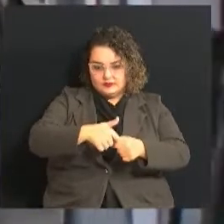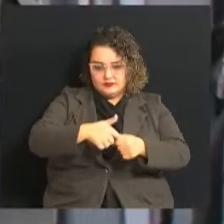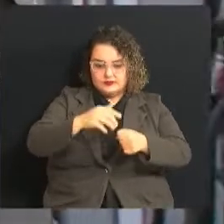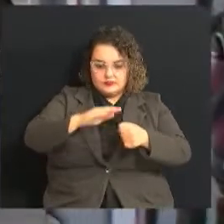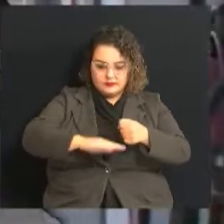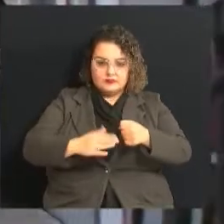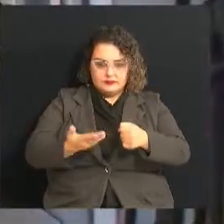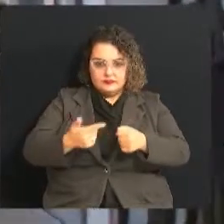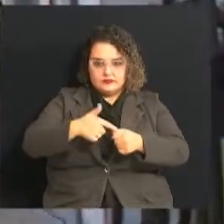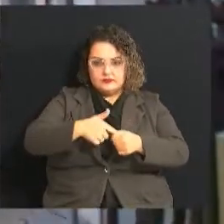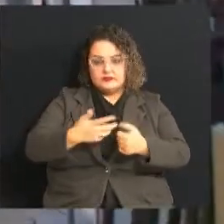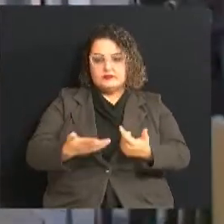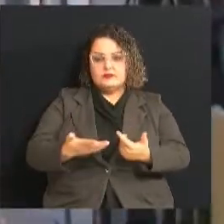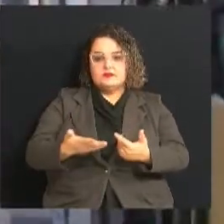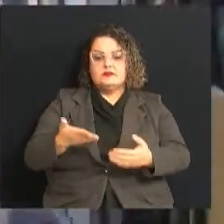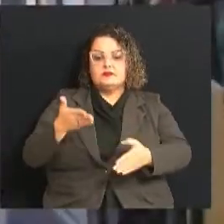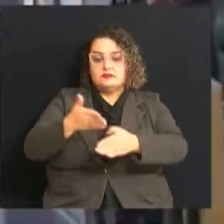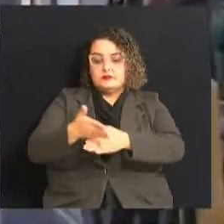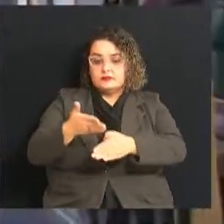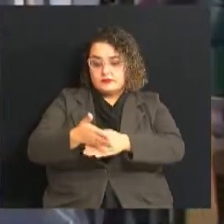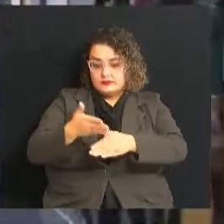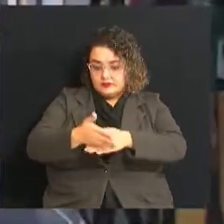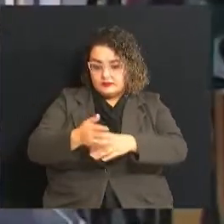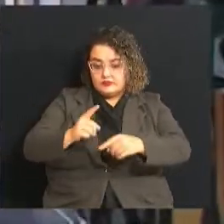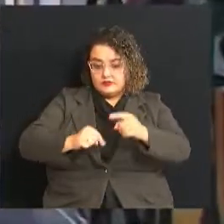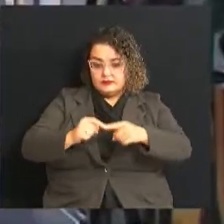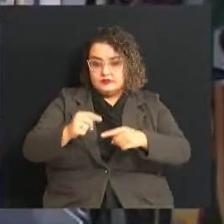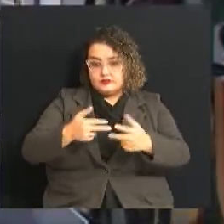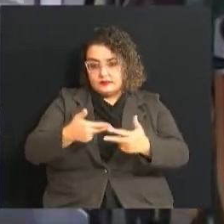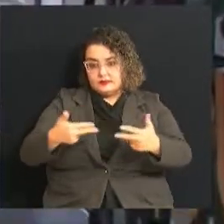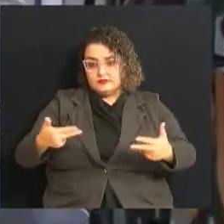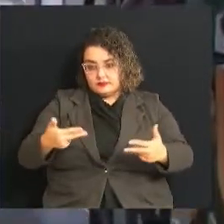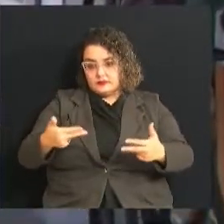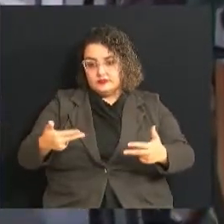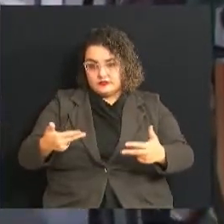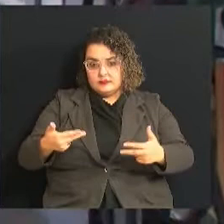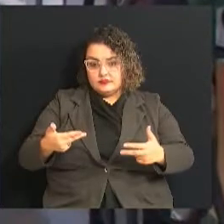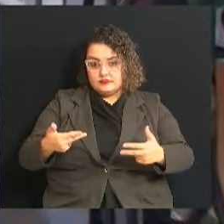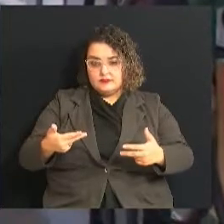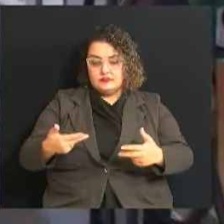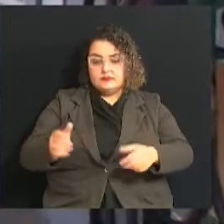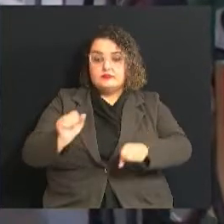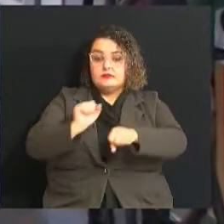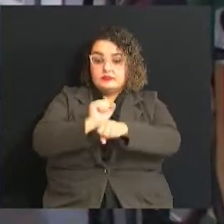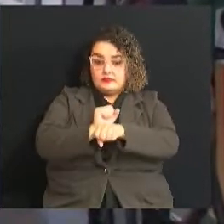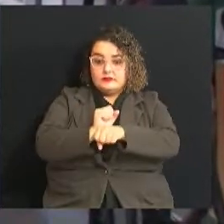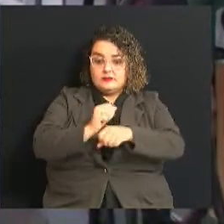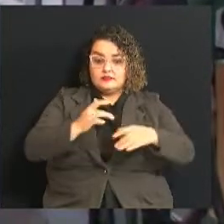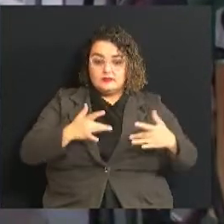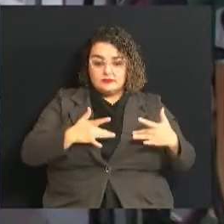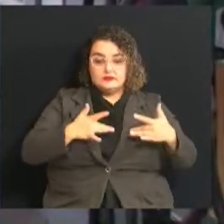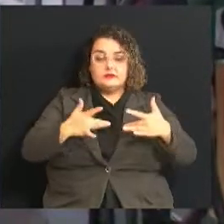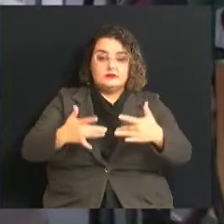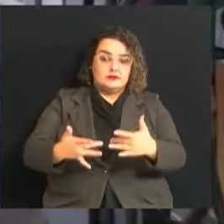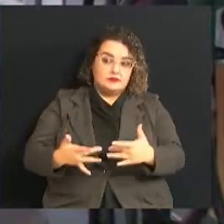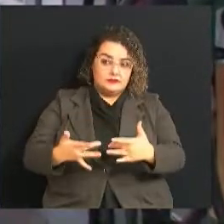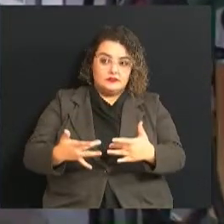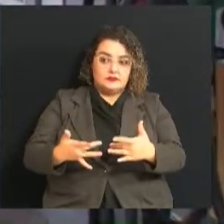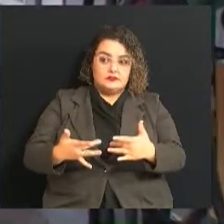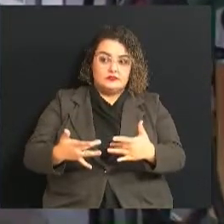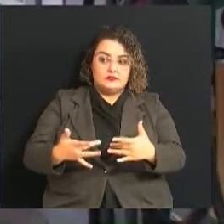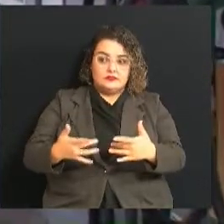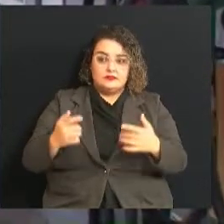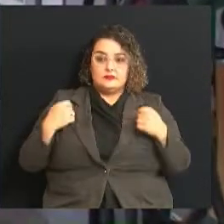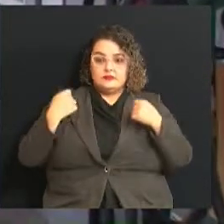para disponibilizar um material e a guarda dessa doação de